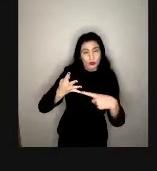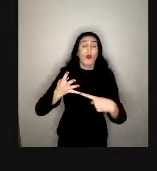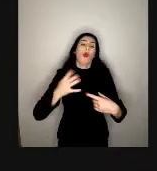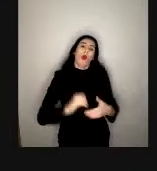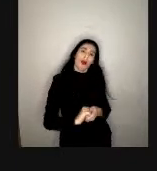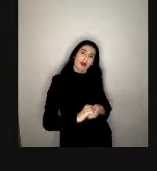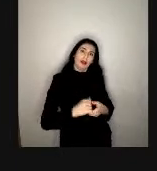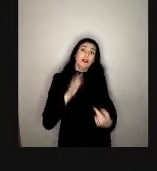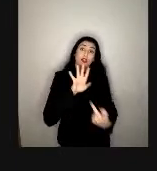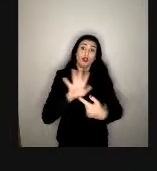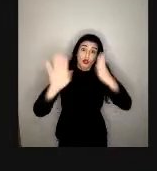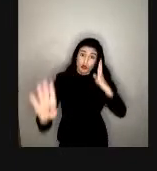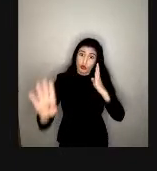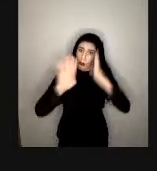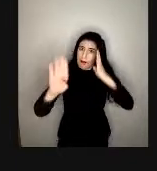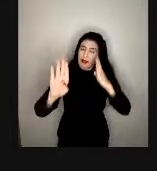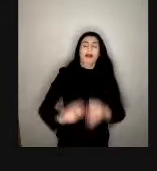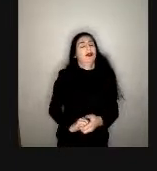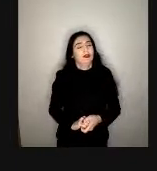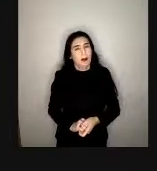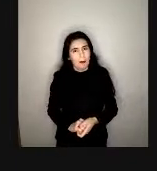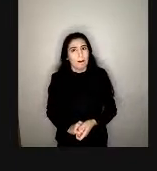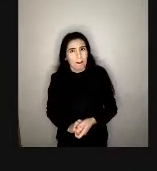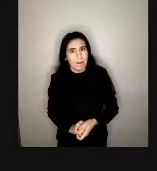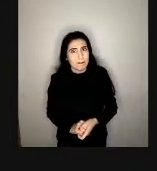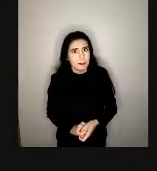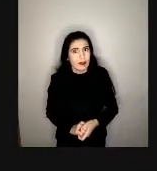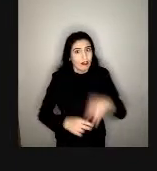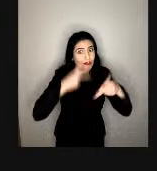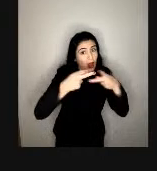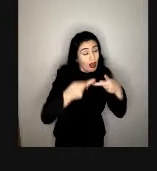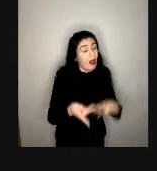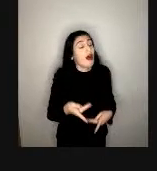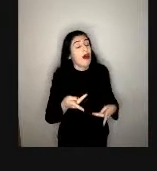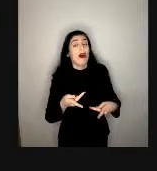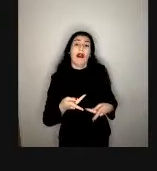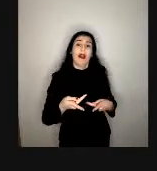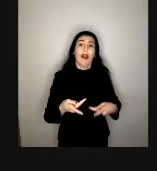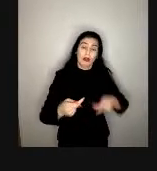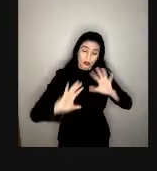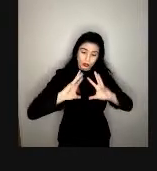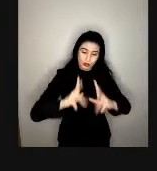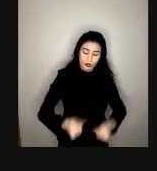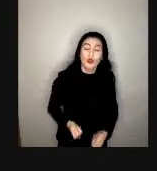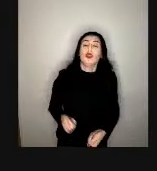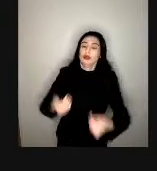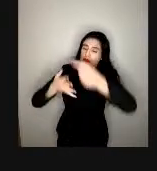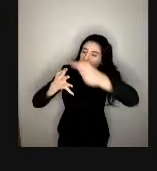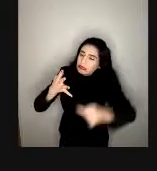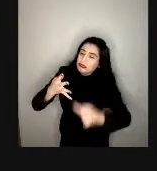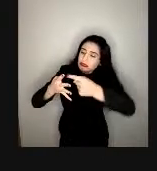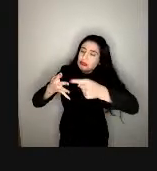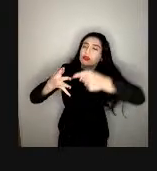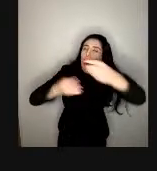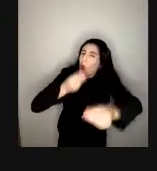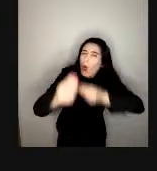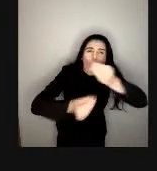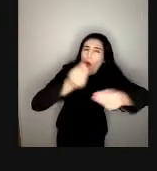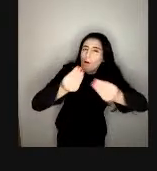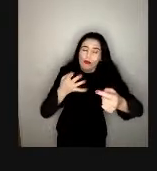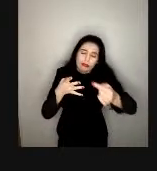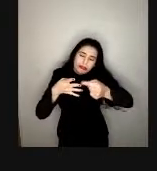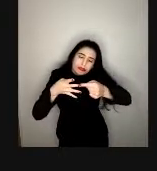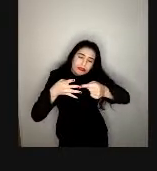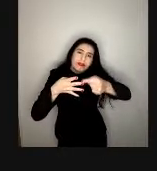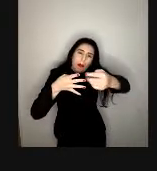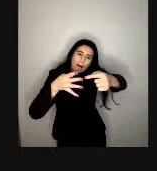que é sempre difícil para qualquer pessoa. No processo, que é esse longo processo, que vai e